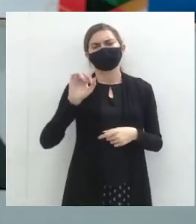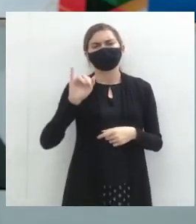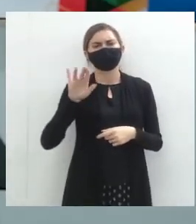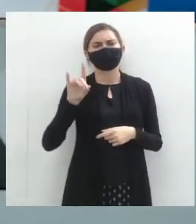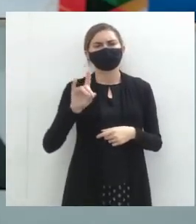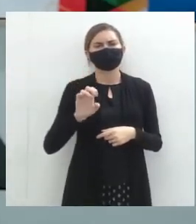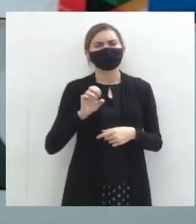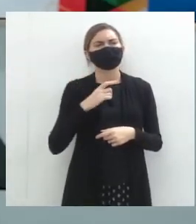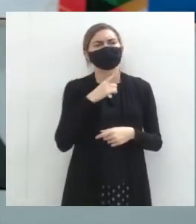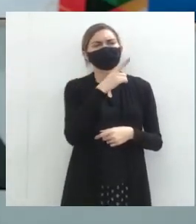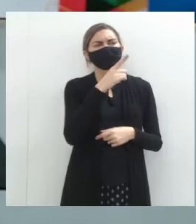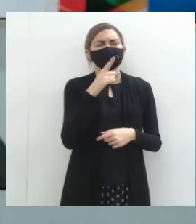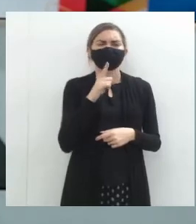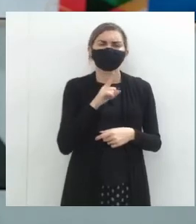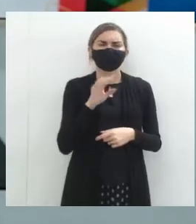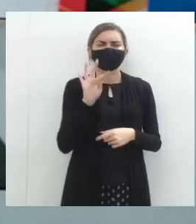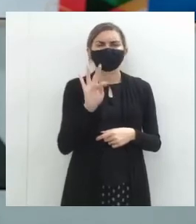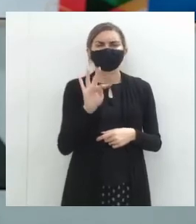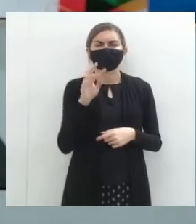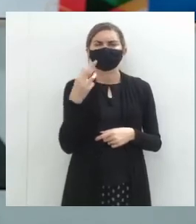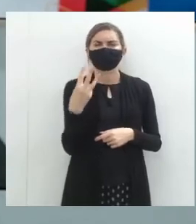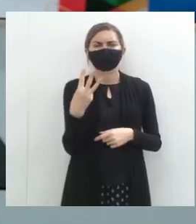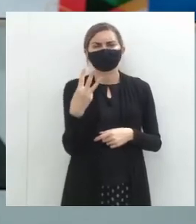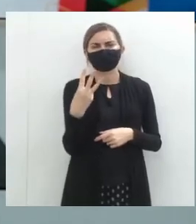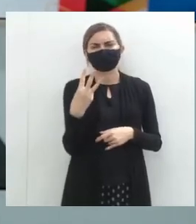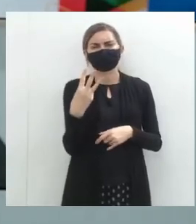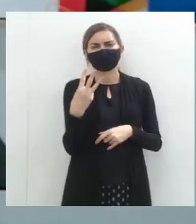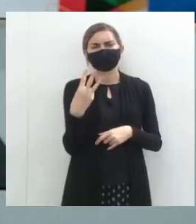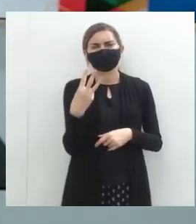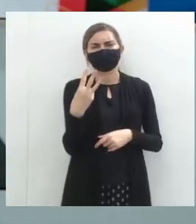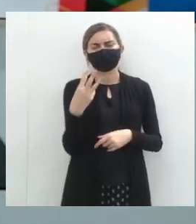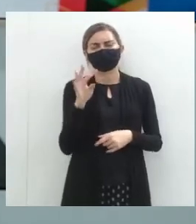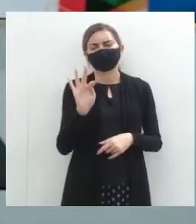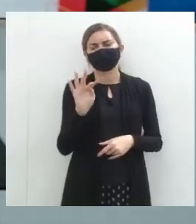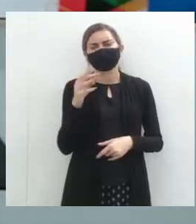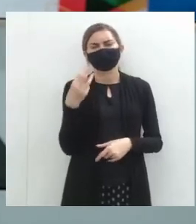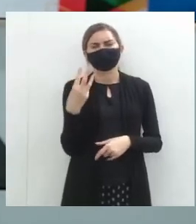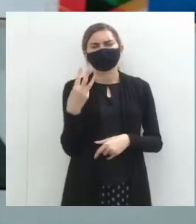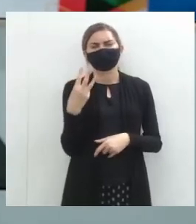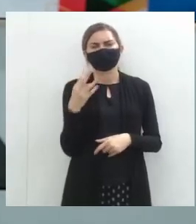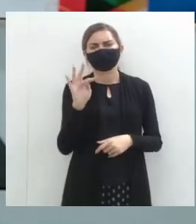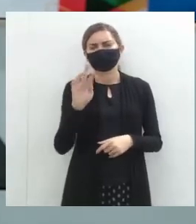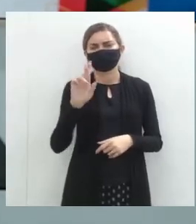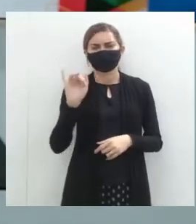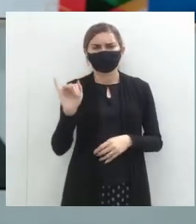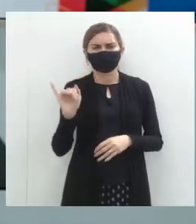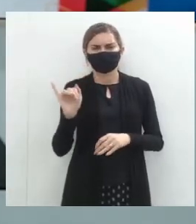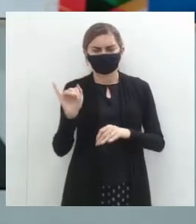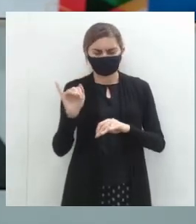ter um hormôniozinho que a gente chama de T3, que é chamado de